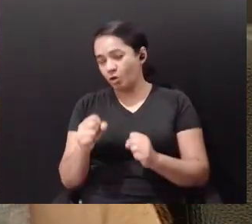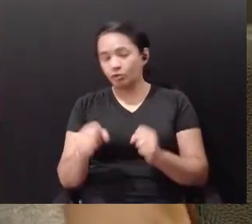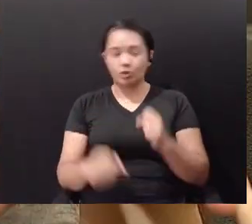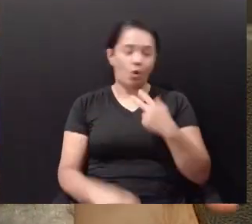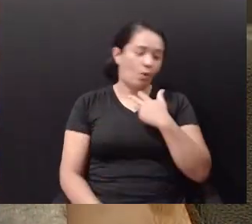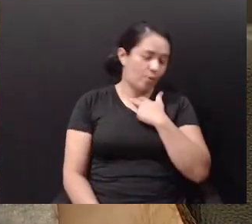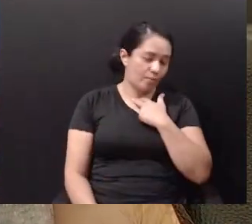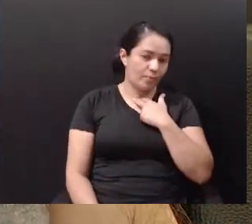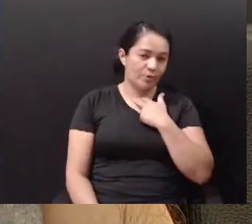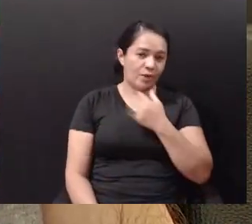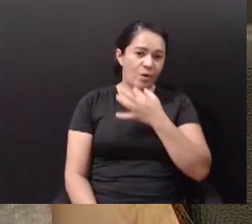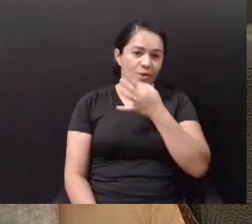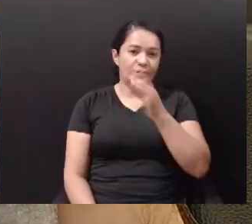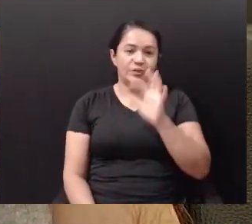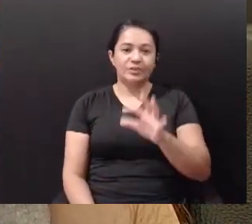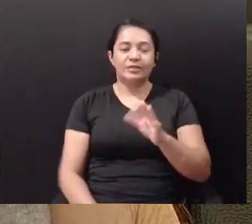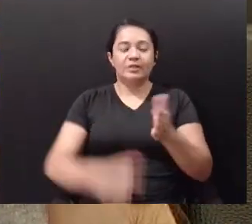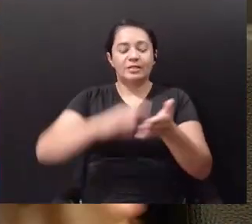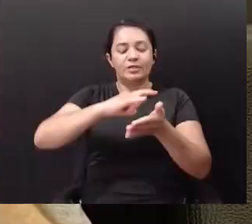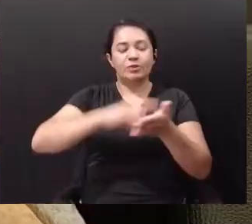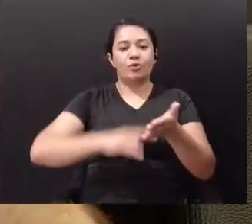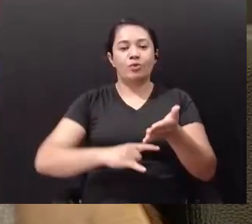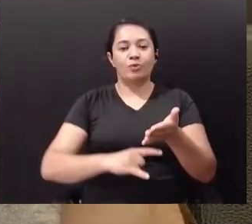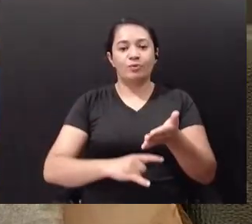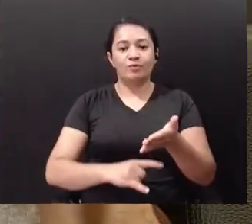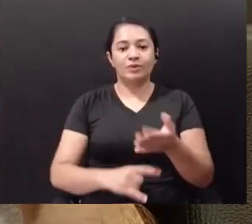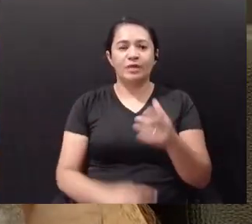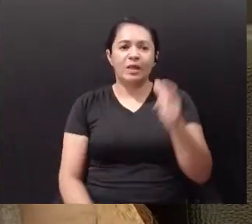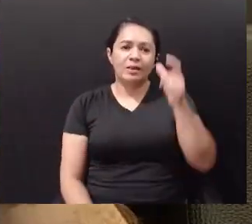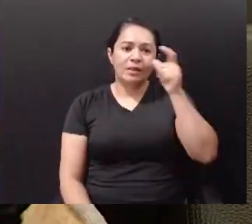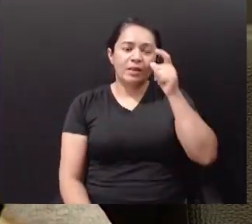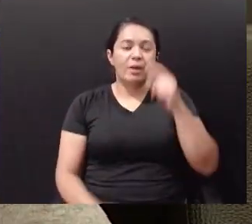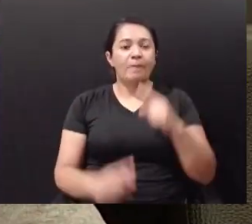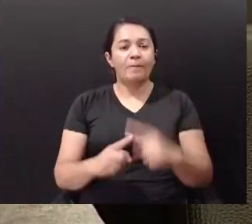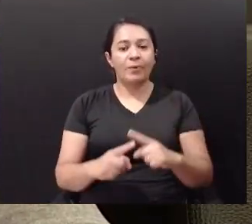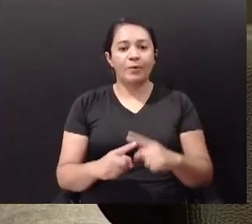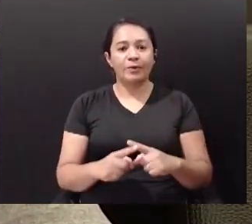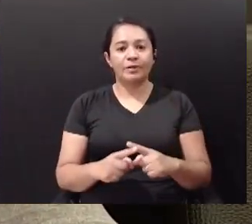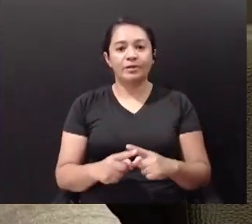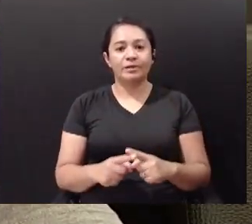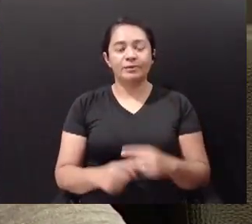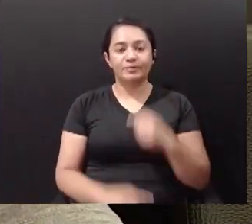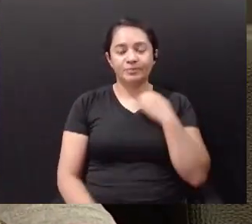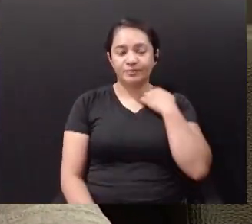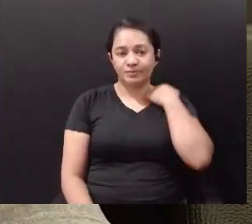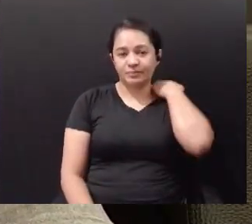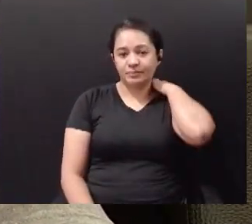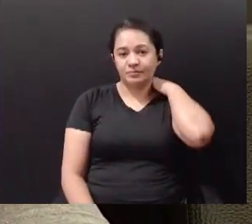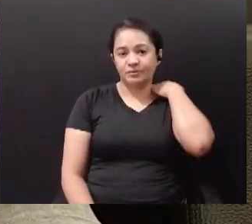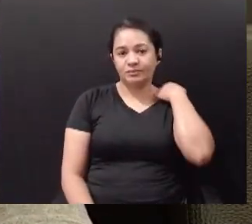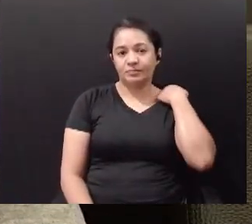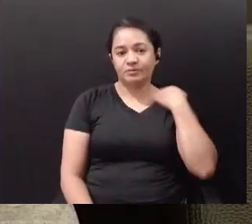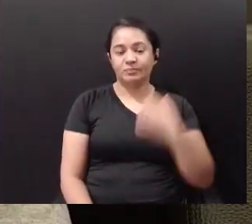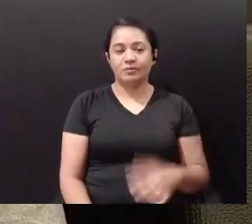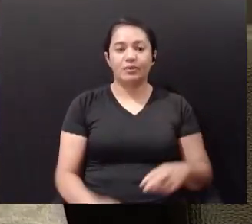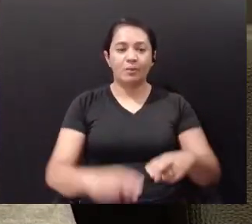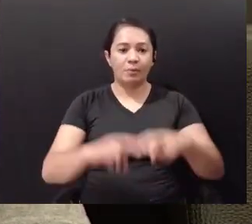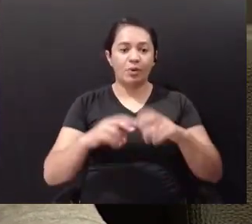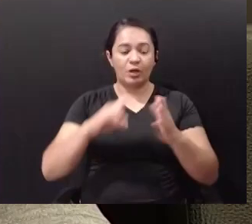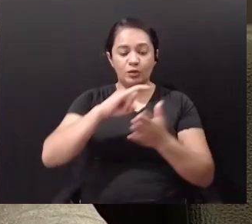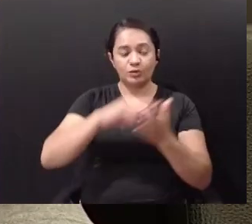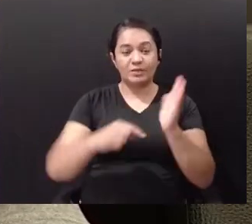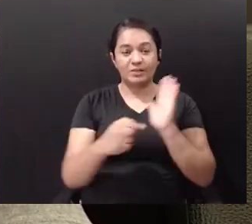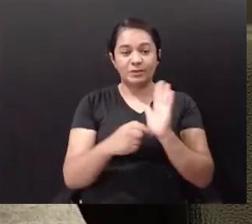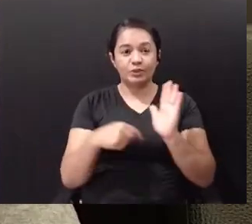estes documentos eles são muito interessantes, entre outras razões, porque através deles a gente consegue ter um